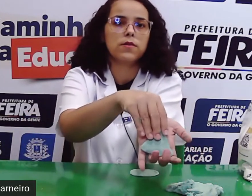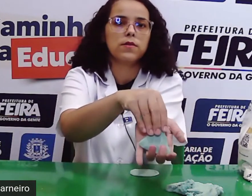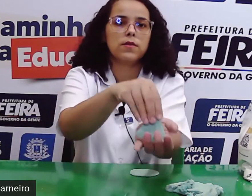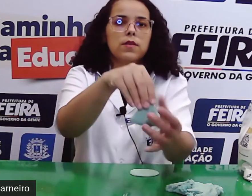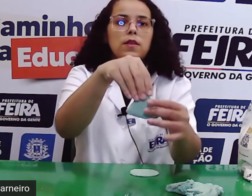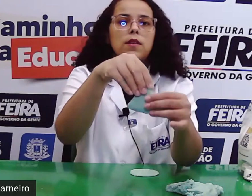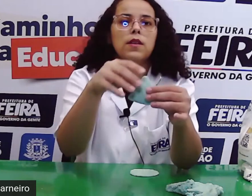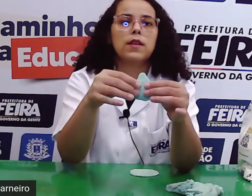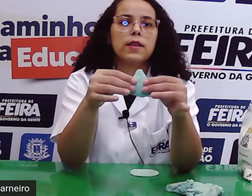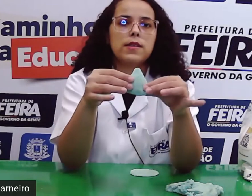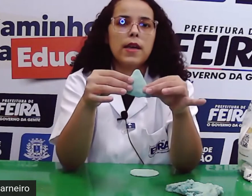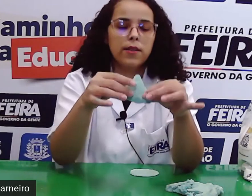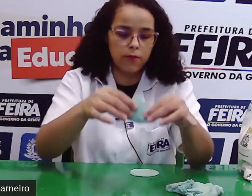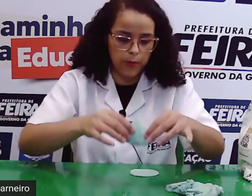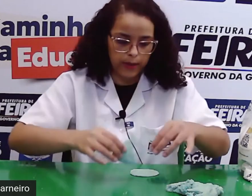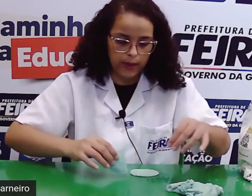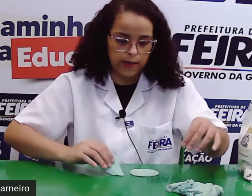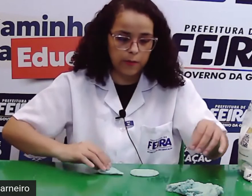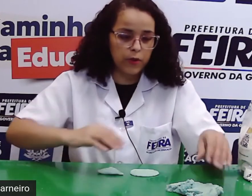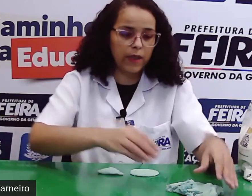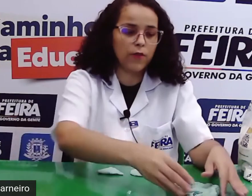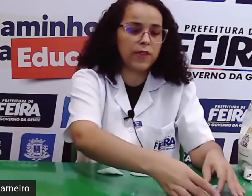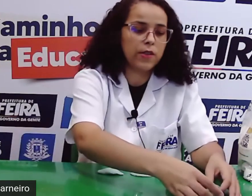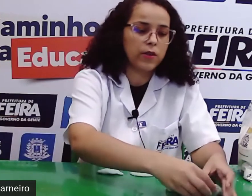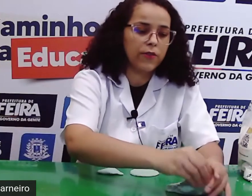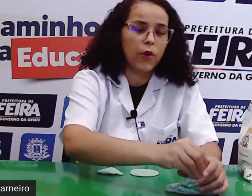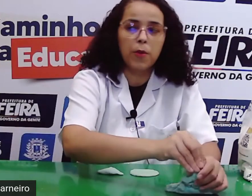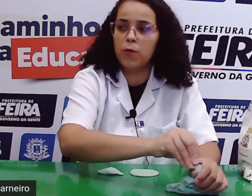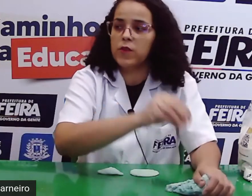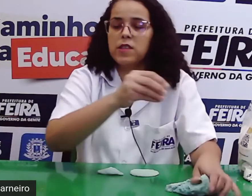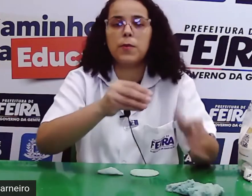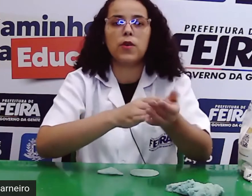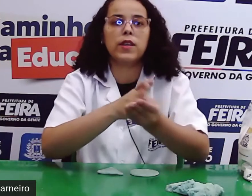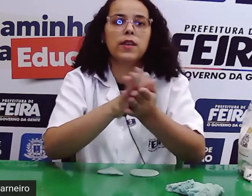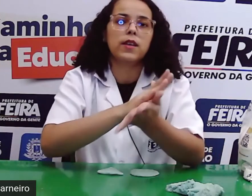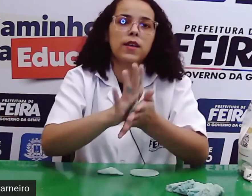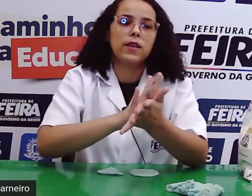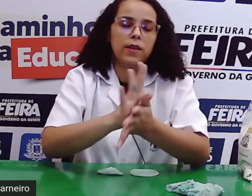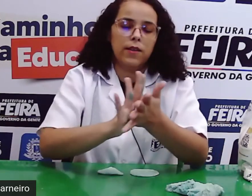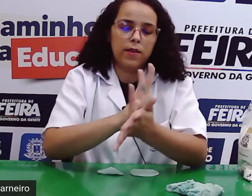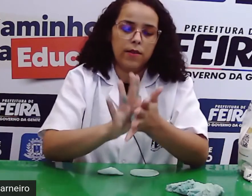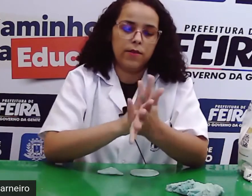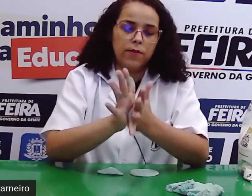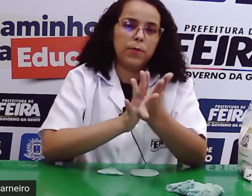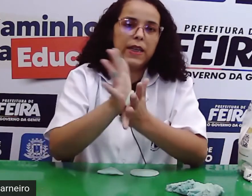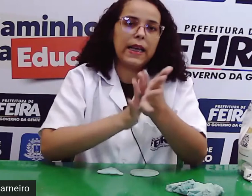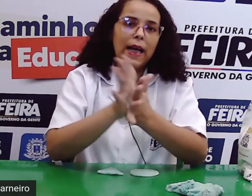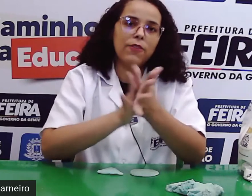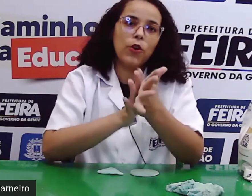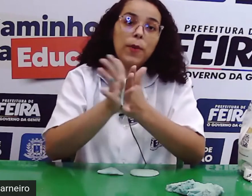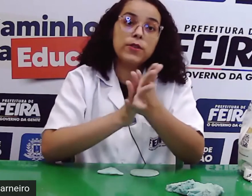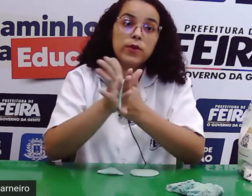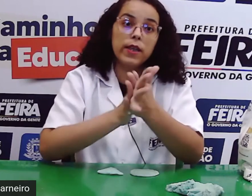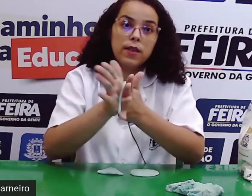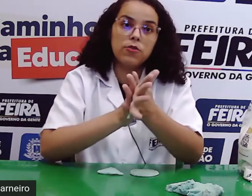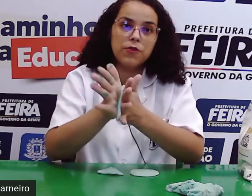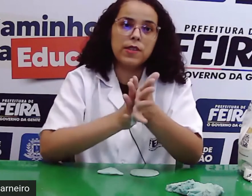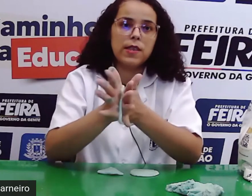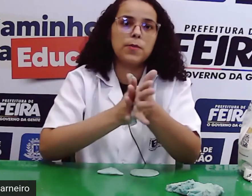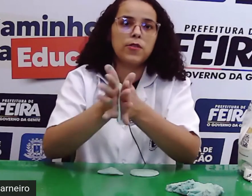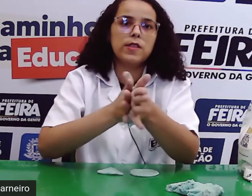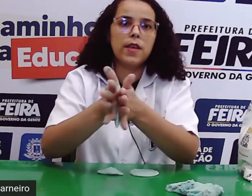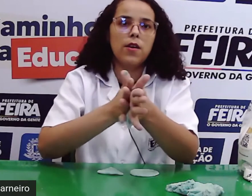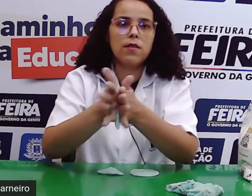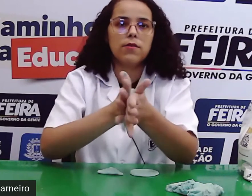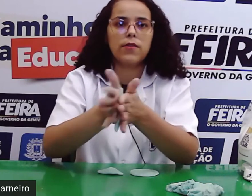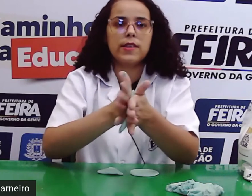Triângulo, certo? Vou botar aqui esse modelo e vou fazer outra forma, como vocês podem brincar aí formando o triângulo de